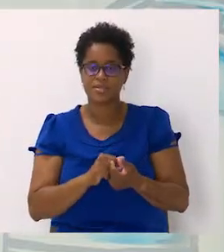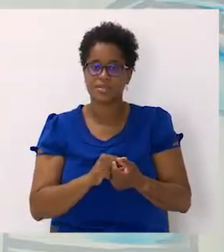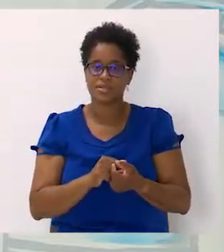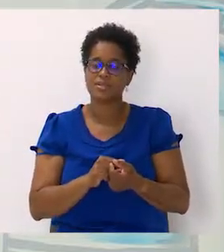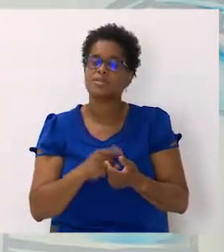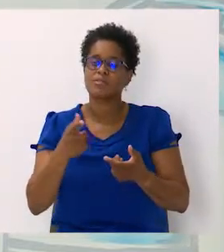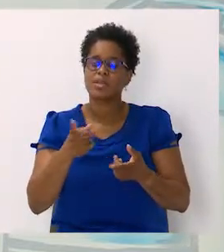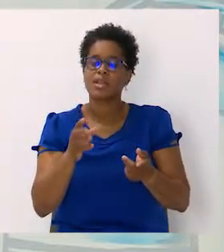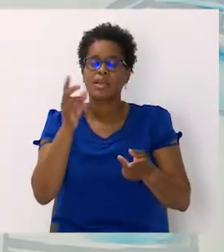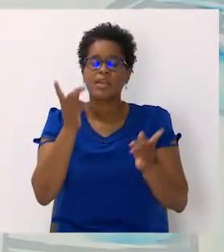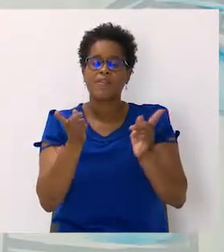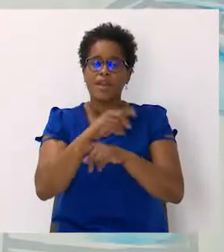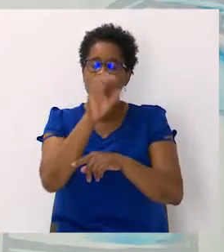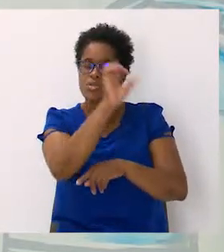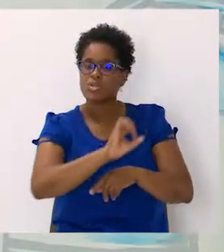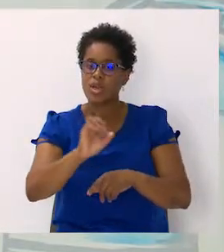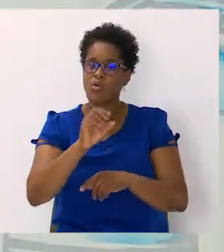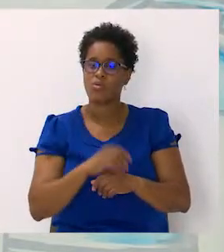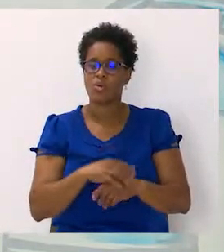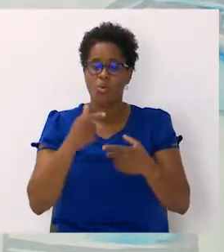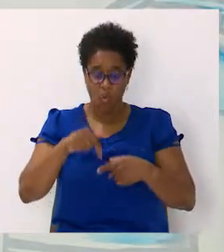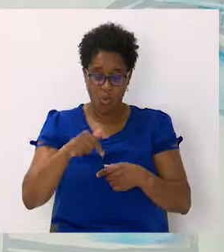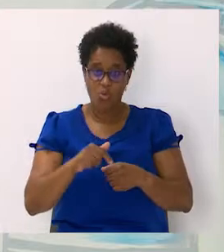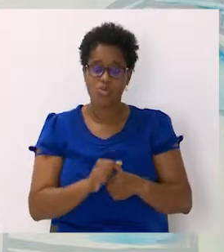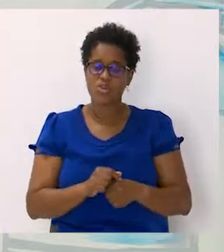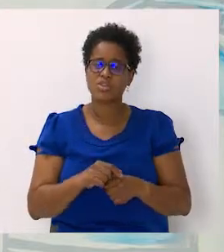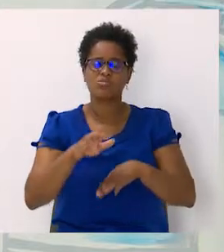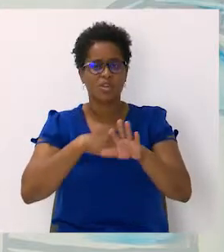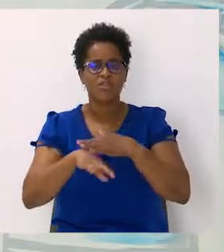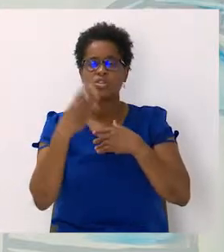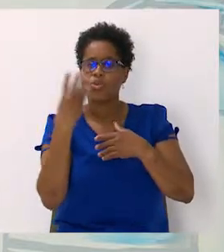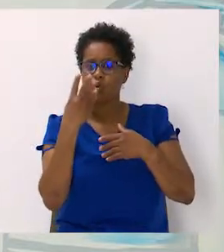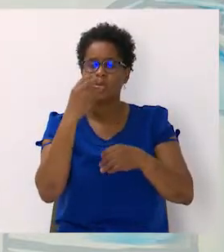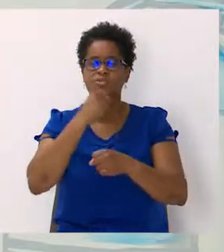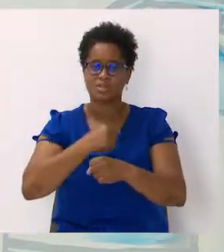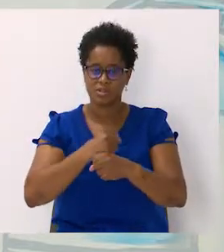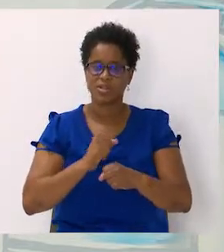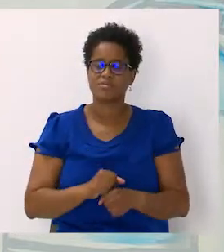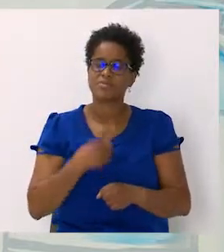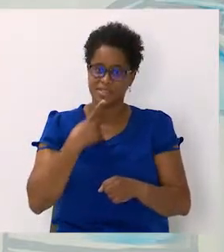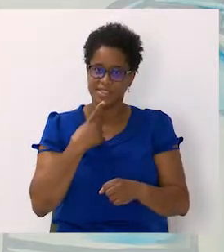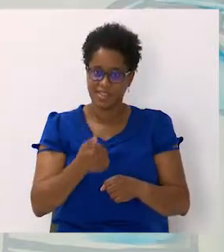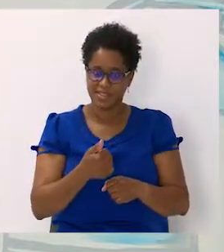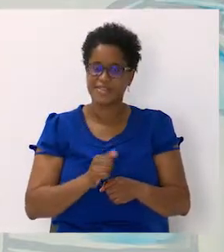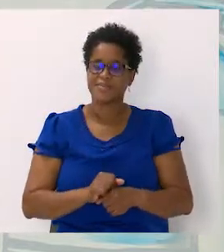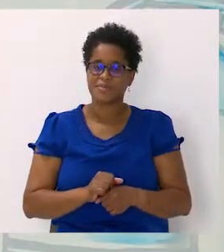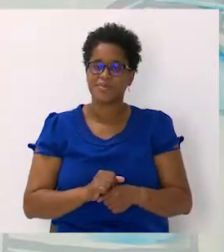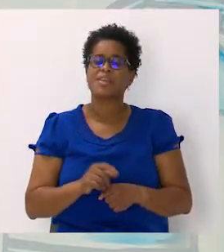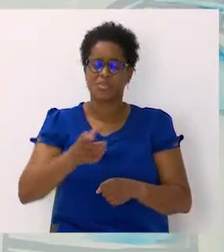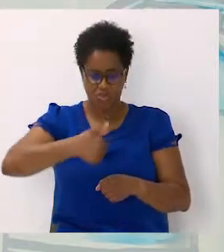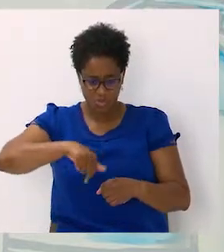seu inverso. Bem, hoje vamos resolver 4 exercícios, certo?